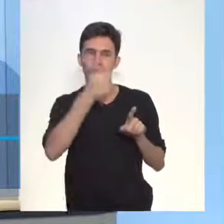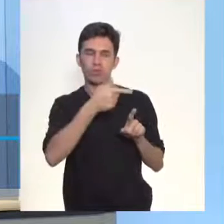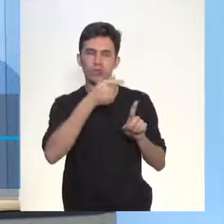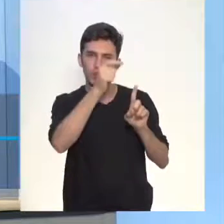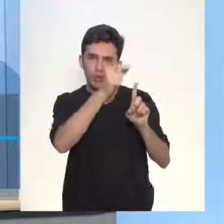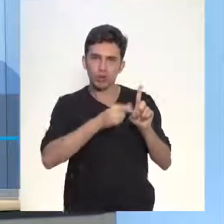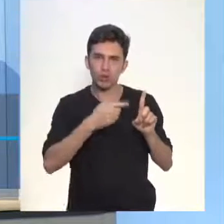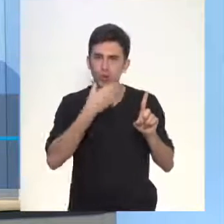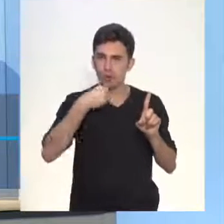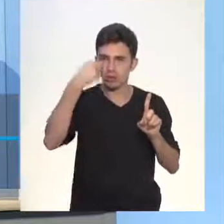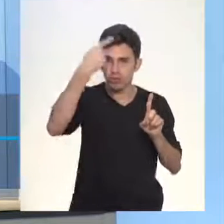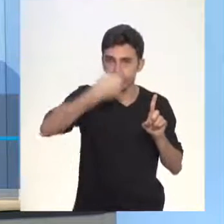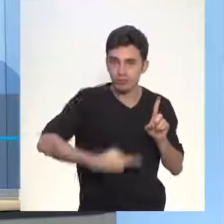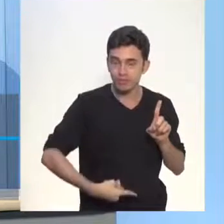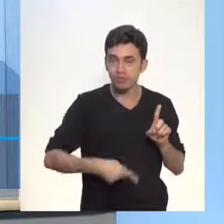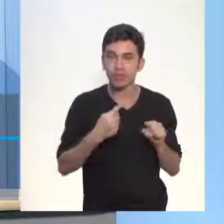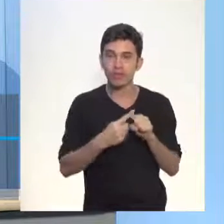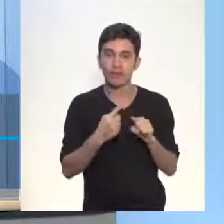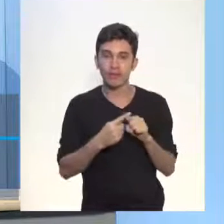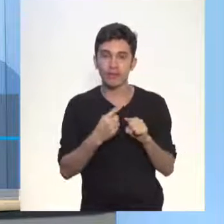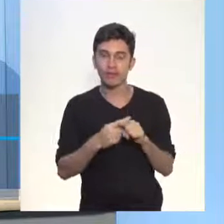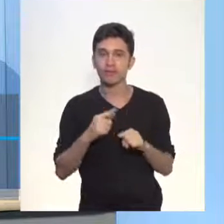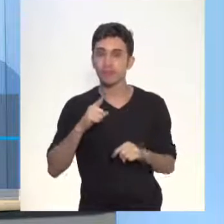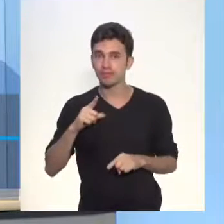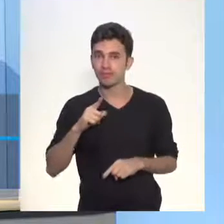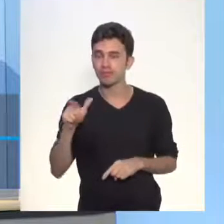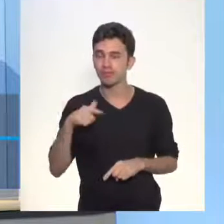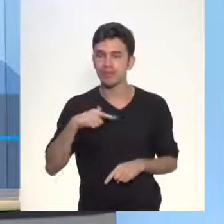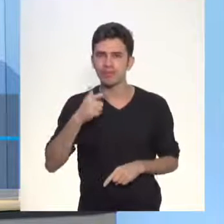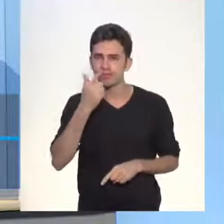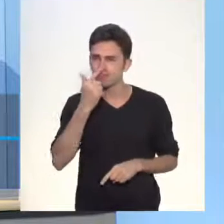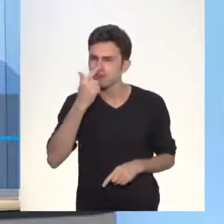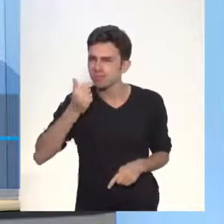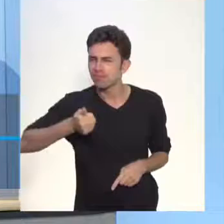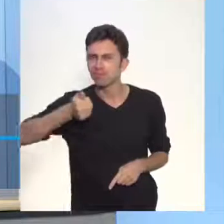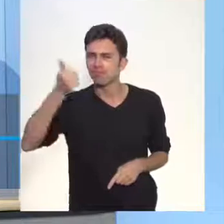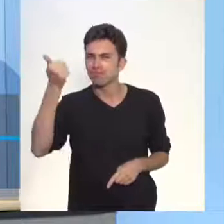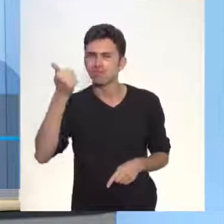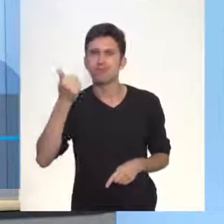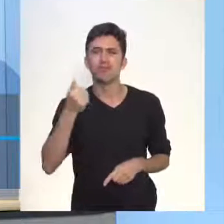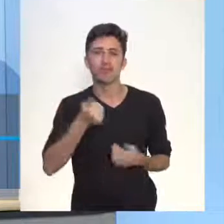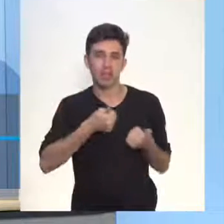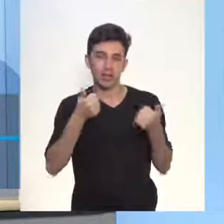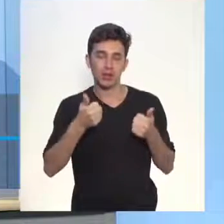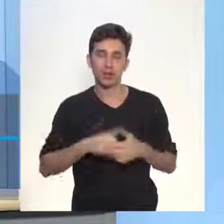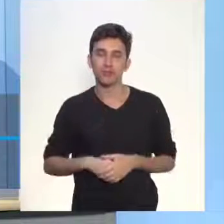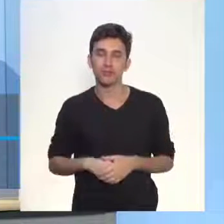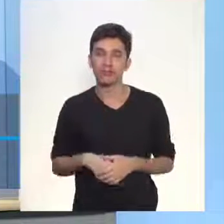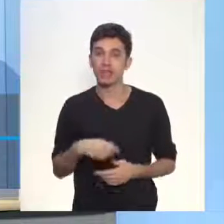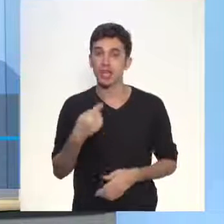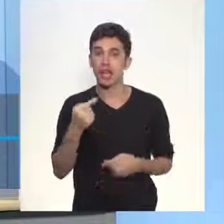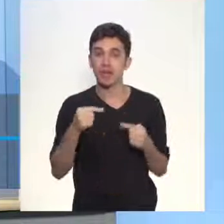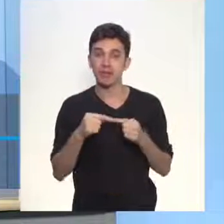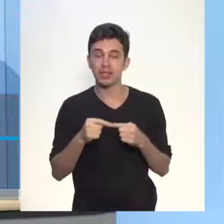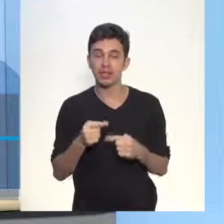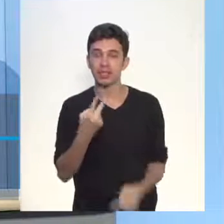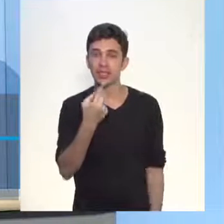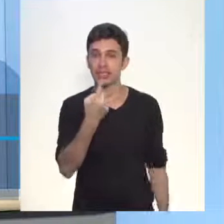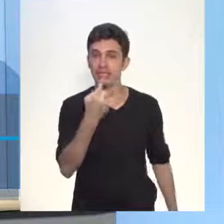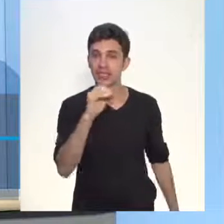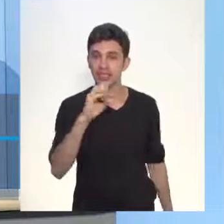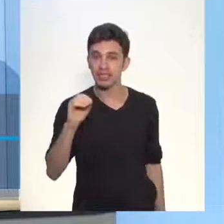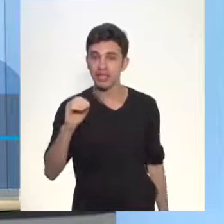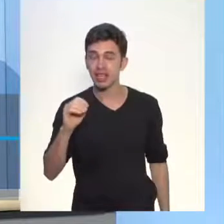trabalhos específicos, porque eles conseguem ter o olfato muito melhor que o nosso, né? Como eu coloquei lá, 100 vezes, às vezes,